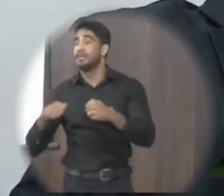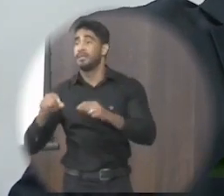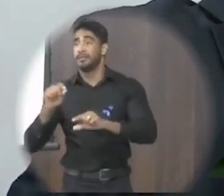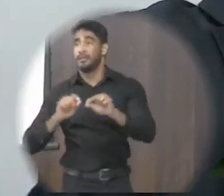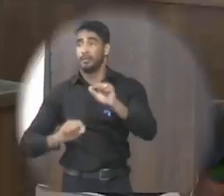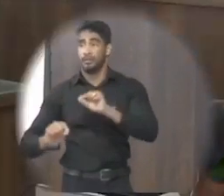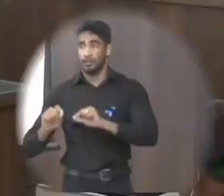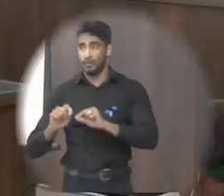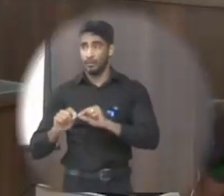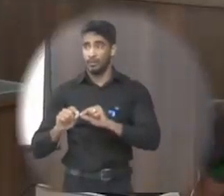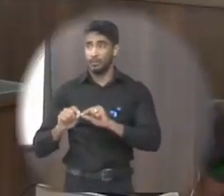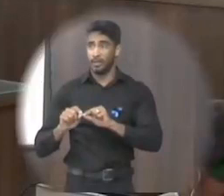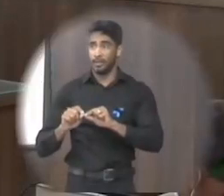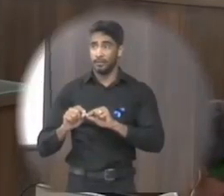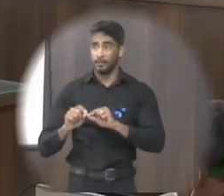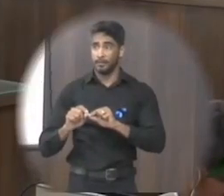necessidade: